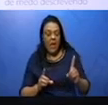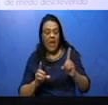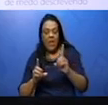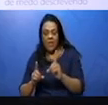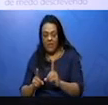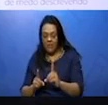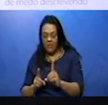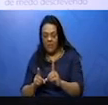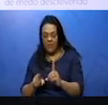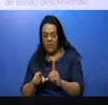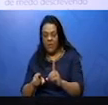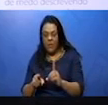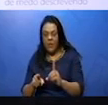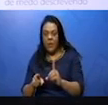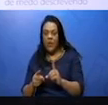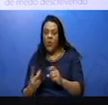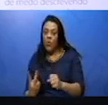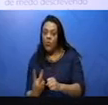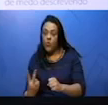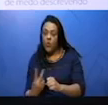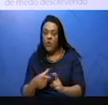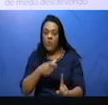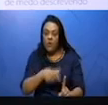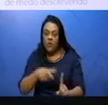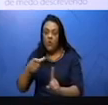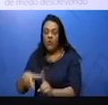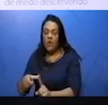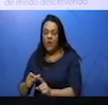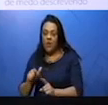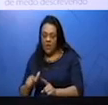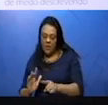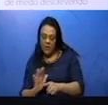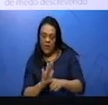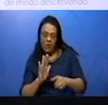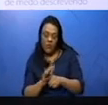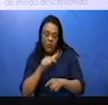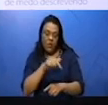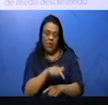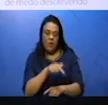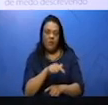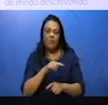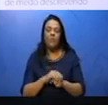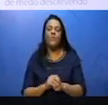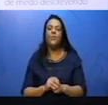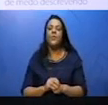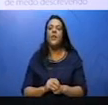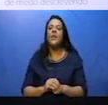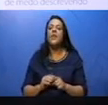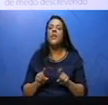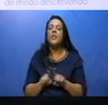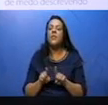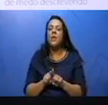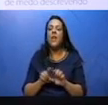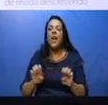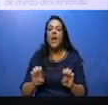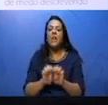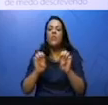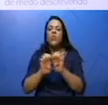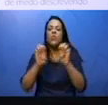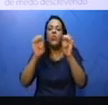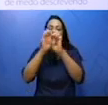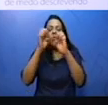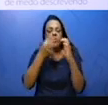protagonista. E o desenvolvimento, que é o corpo do nosso texto, a estruturação. Vai ser a complicação, o